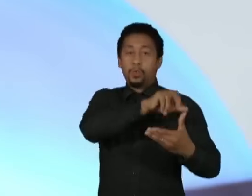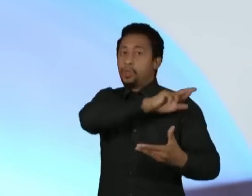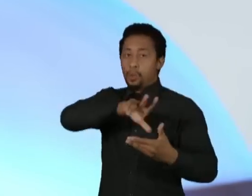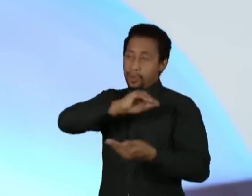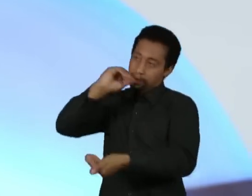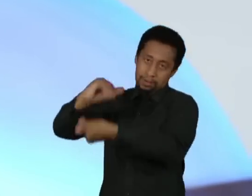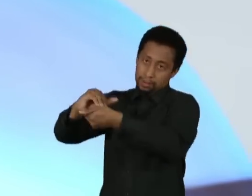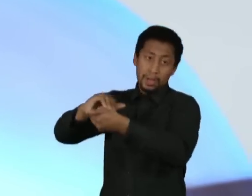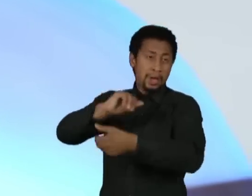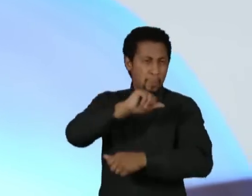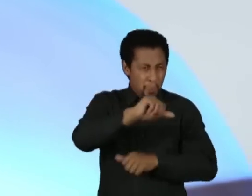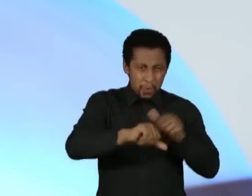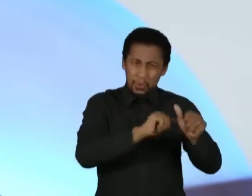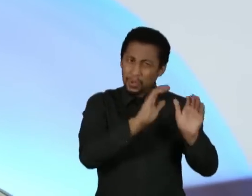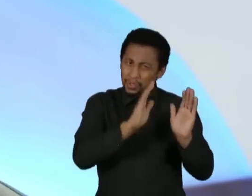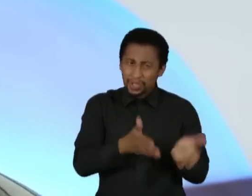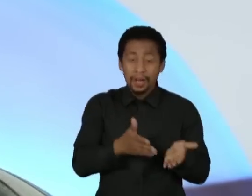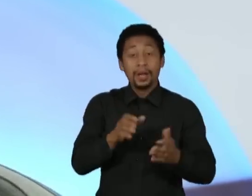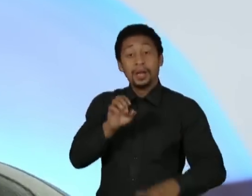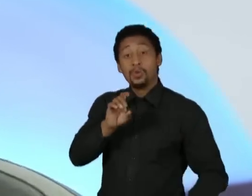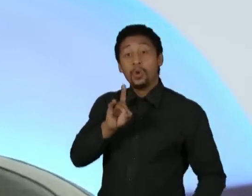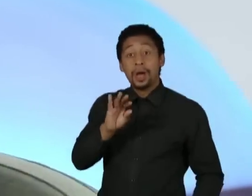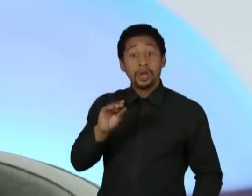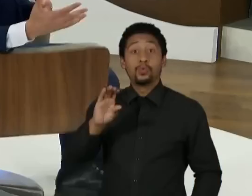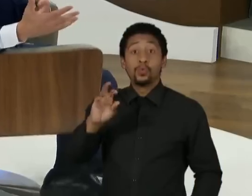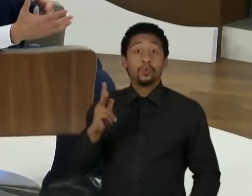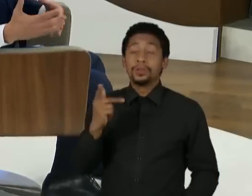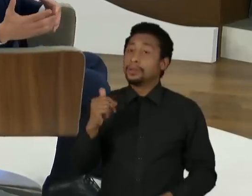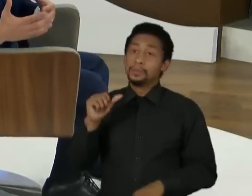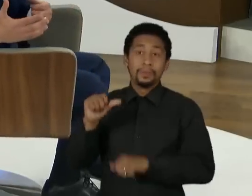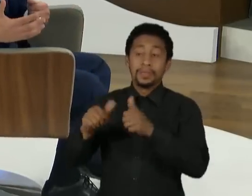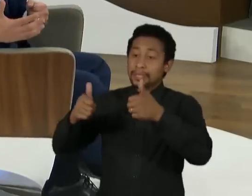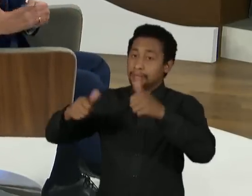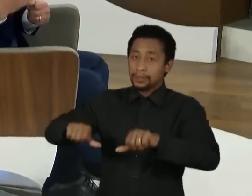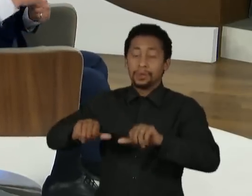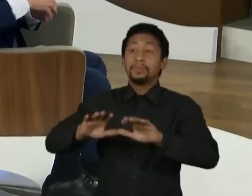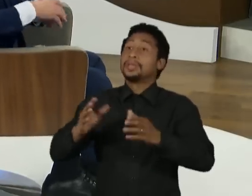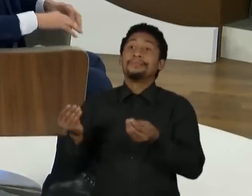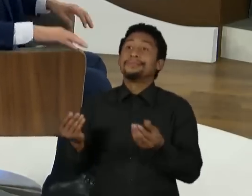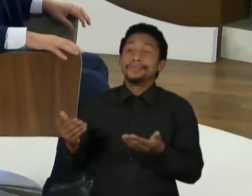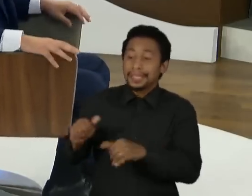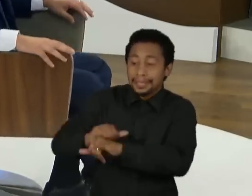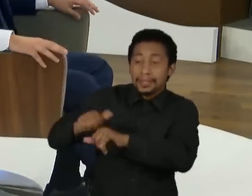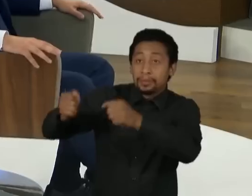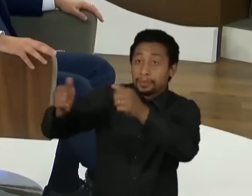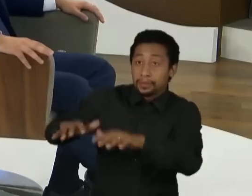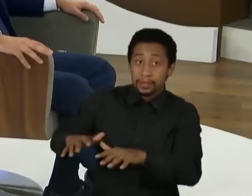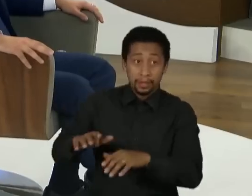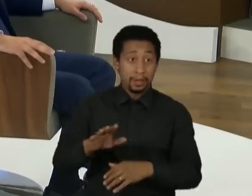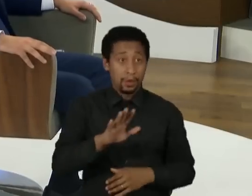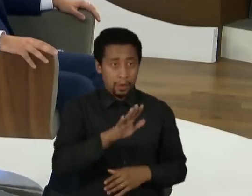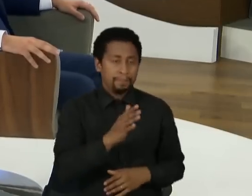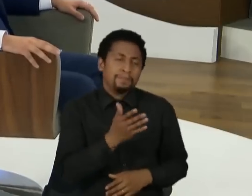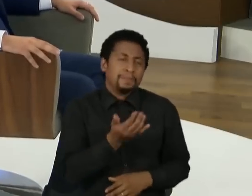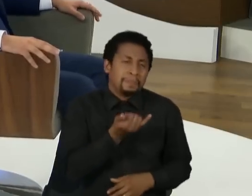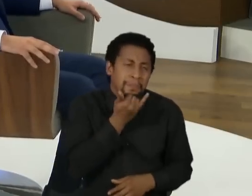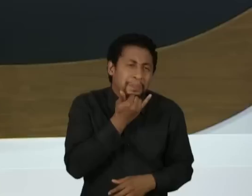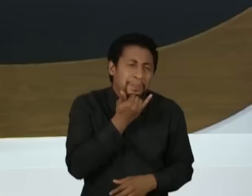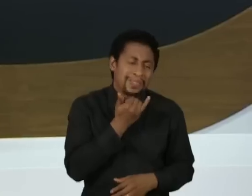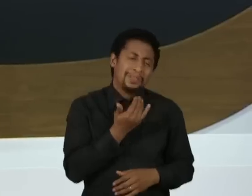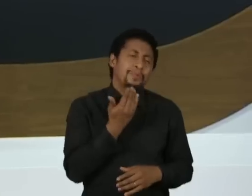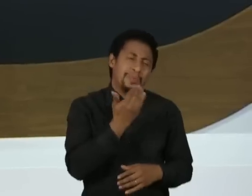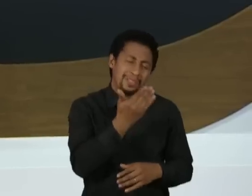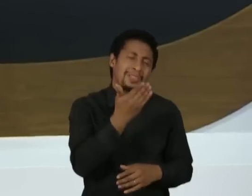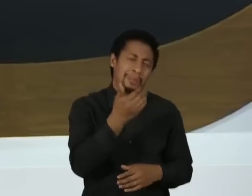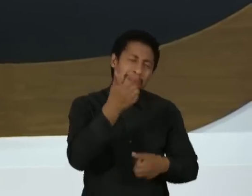para anular Eduardo Cunha, mas poderia anular toda a Lava Jato. Imagino a gente vai discutir o Eduardo Cunha depois. Vou pedir só para o senhor encurtar um pouquinho. E ainda em